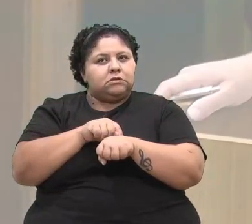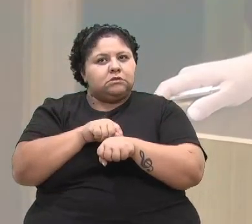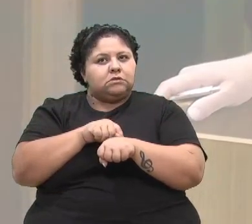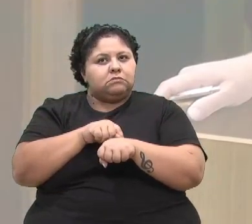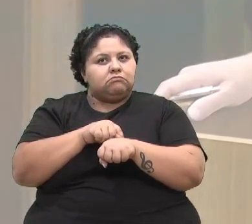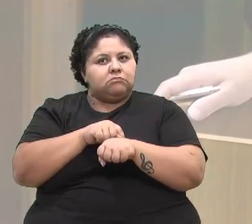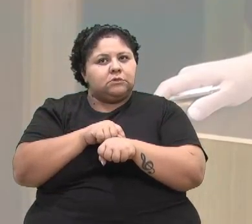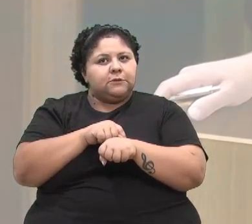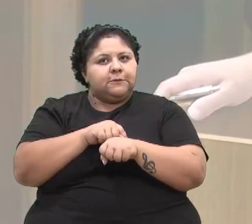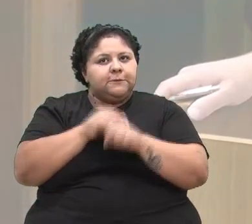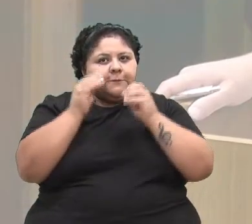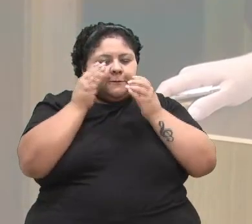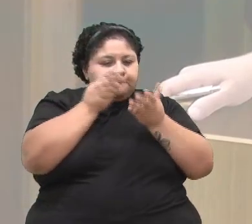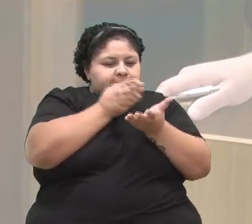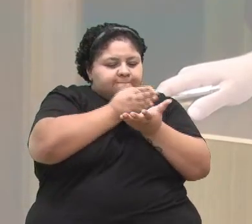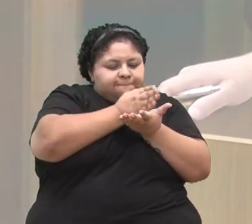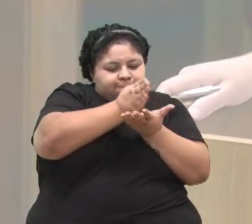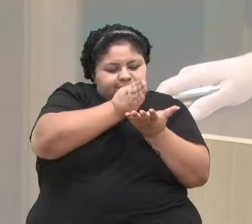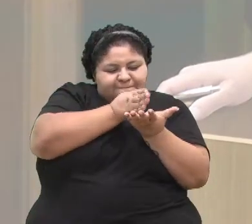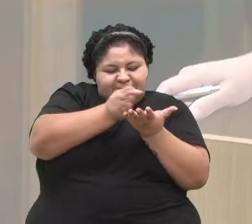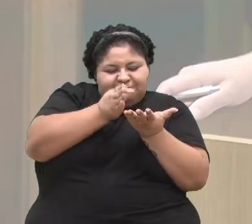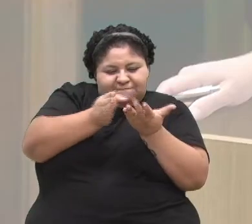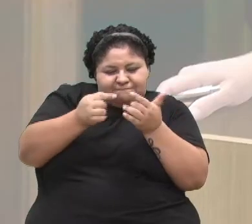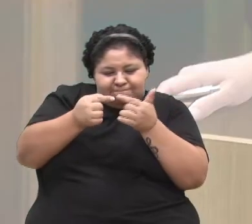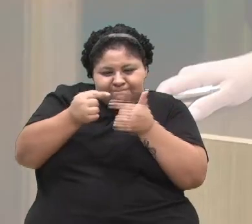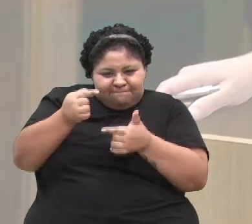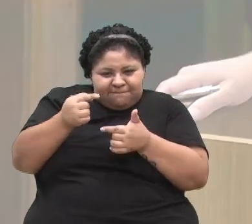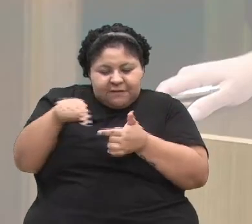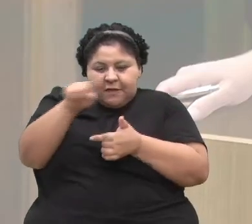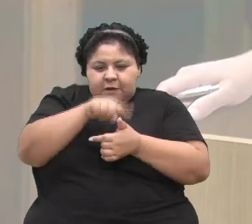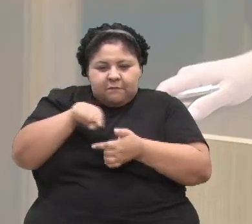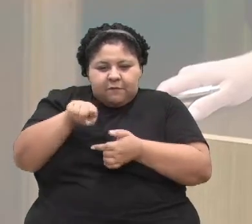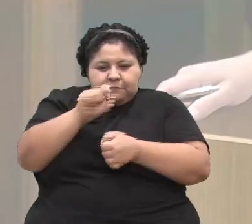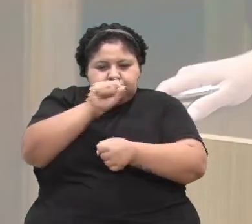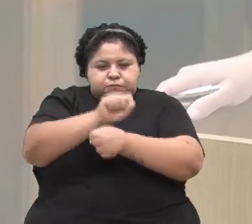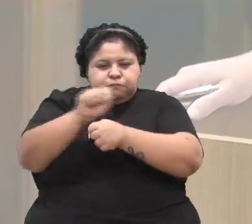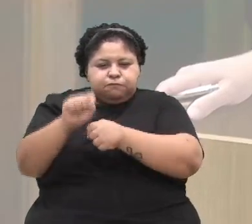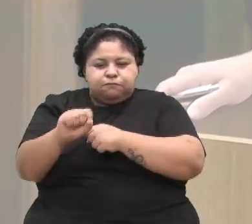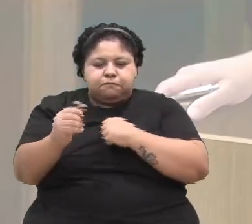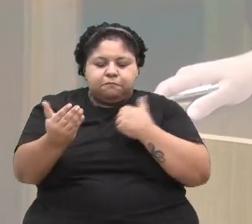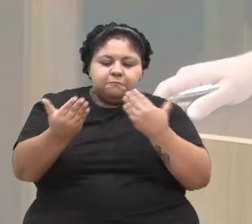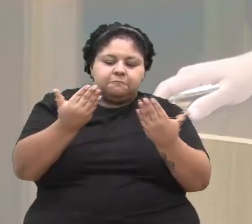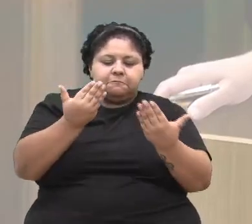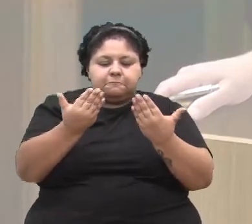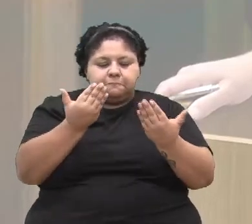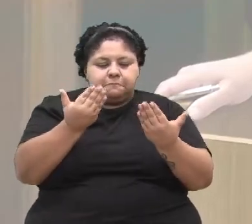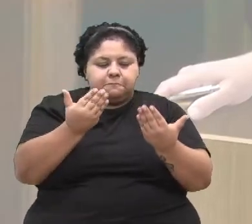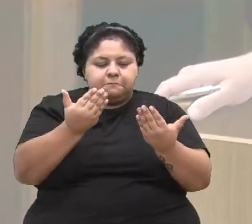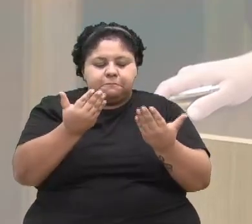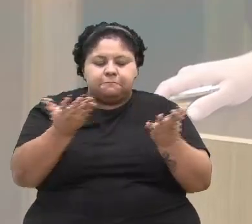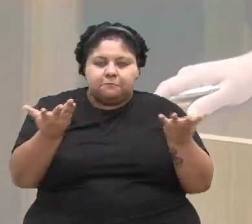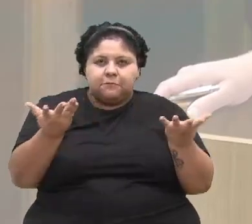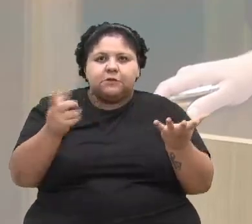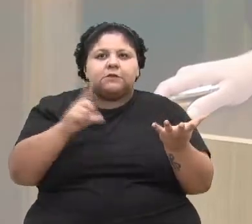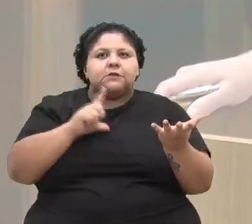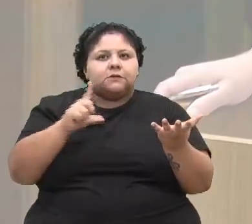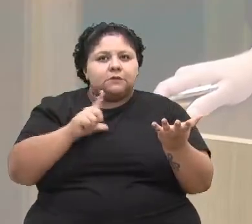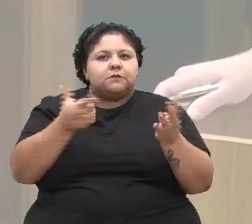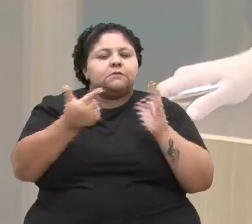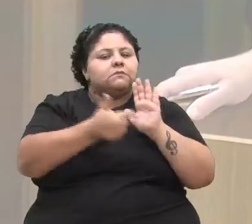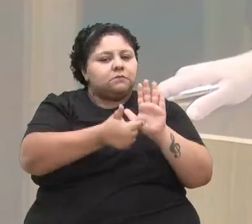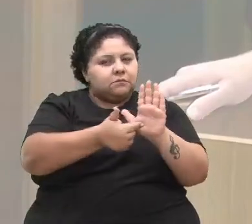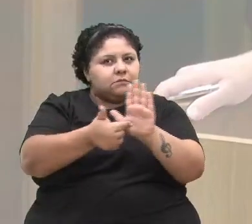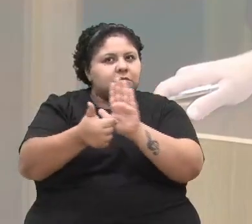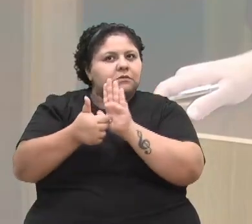direcionamento, mas se nós pararmos para fazer uma autoanálise, ela realmente vem